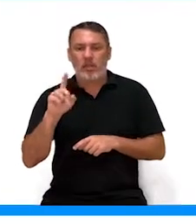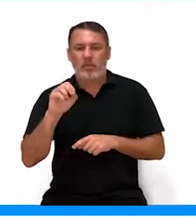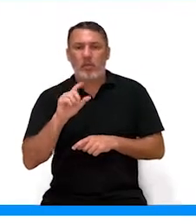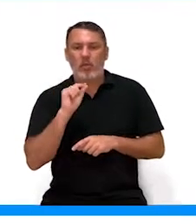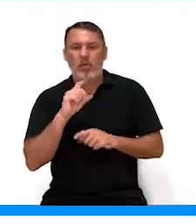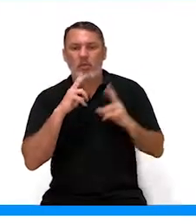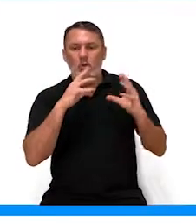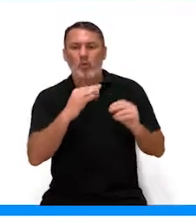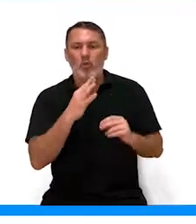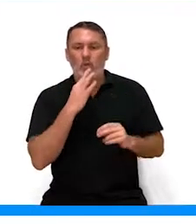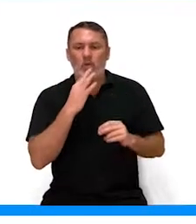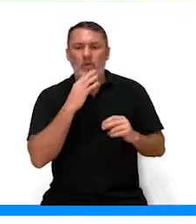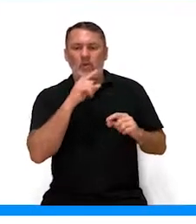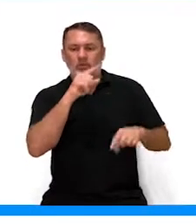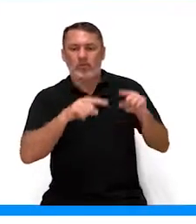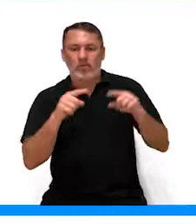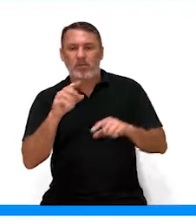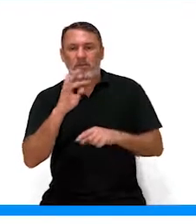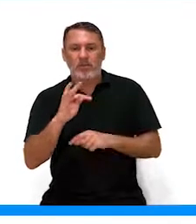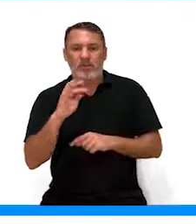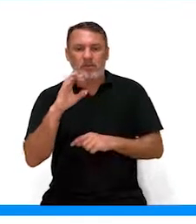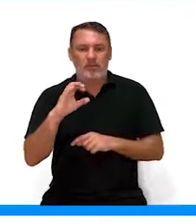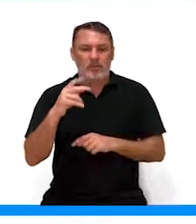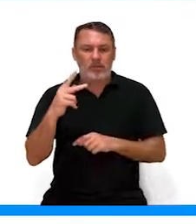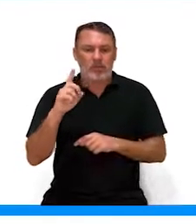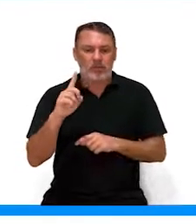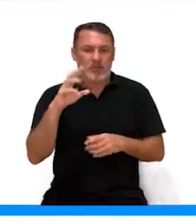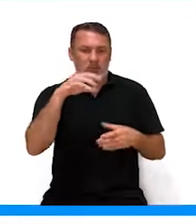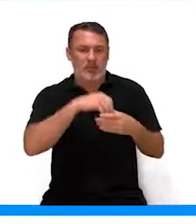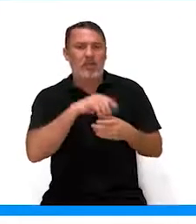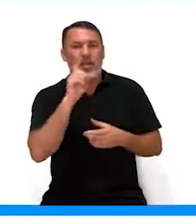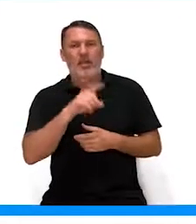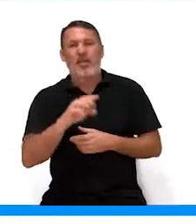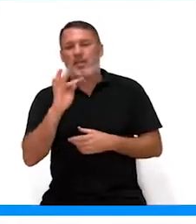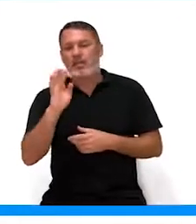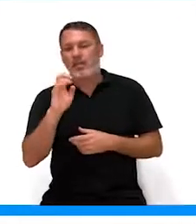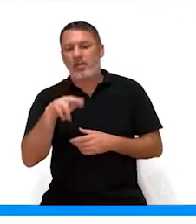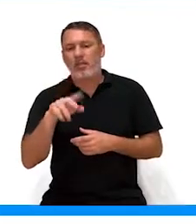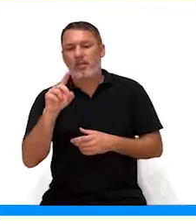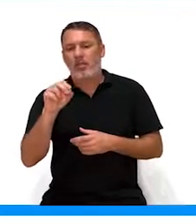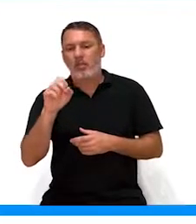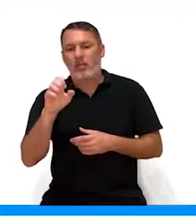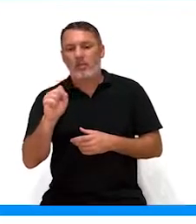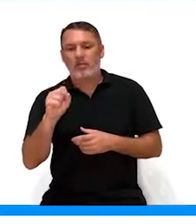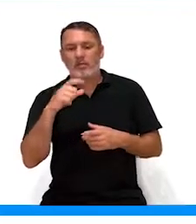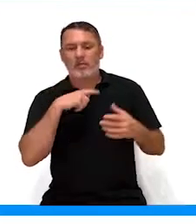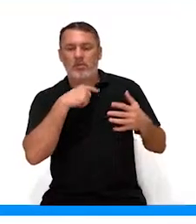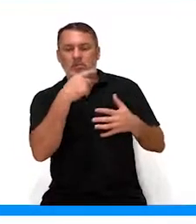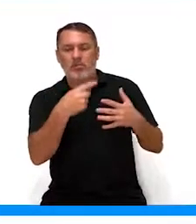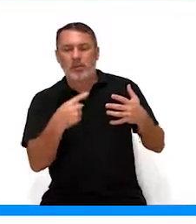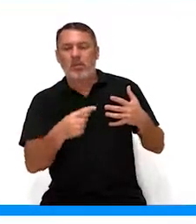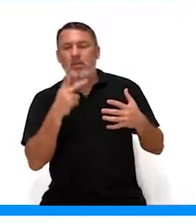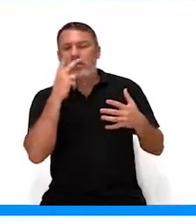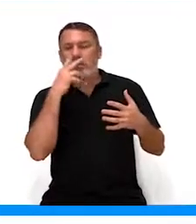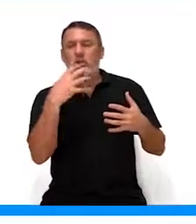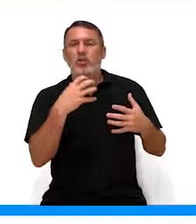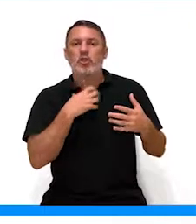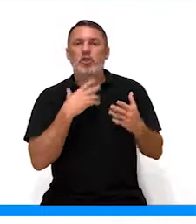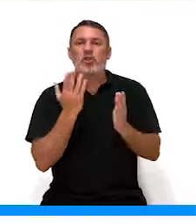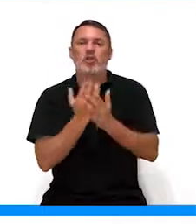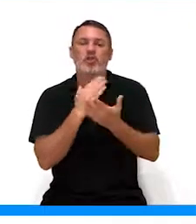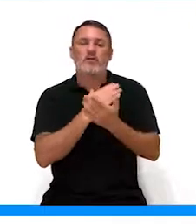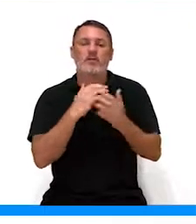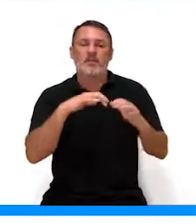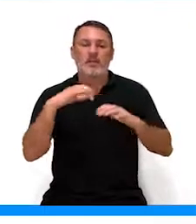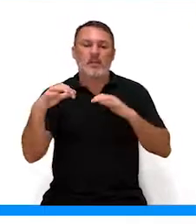denso modelado é aquele conhecido pelos tendões. Ele apresenta grande quantidade de fibras colágenas que estão dispostas